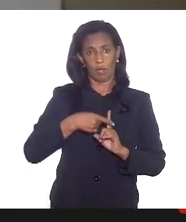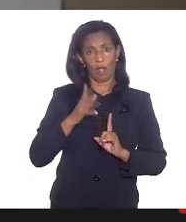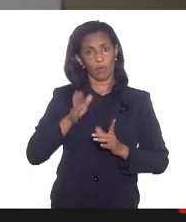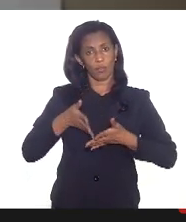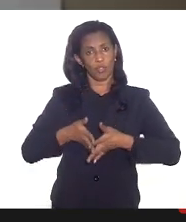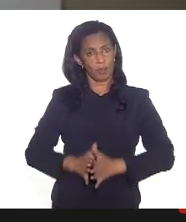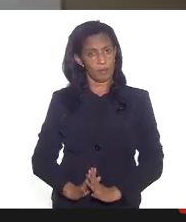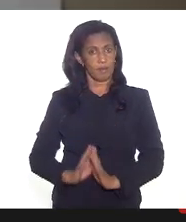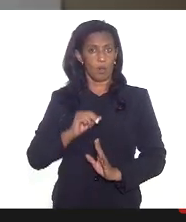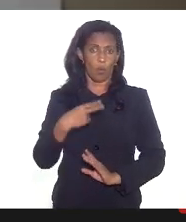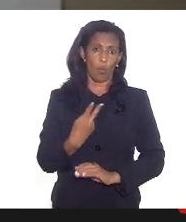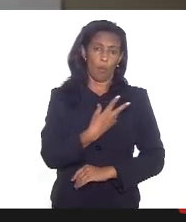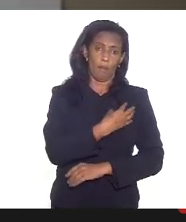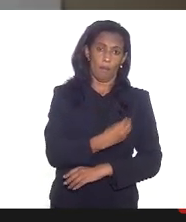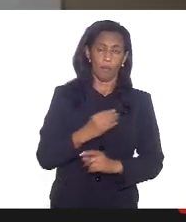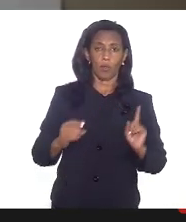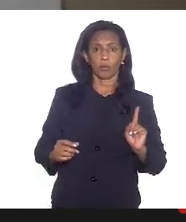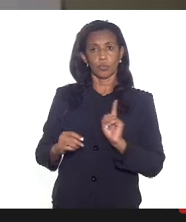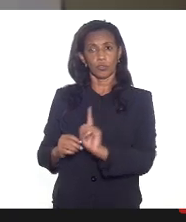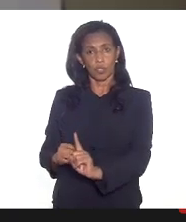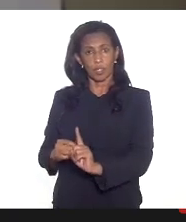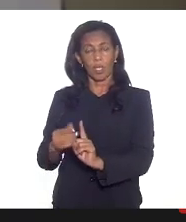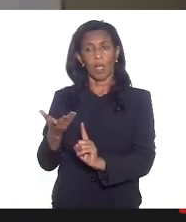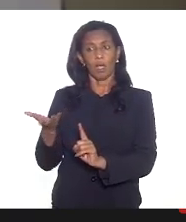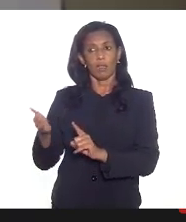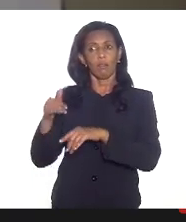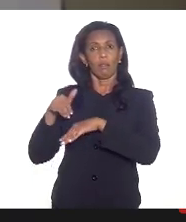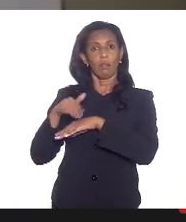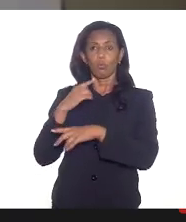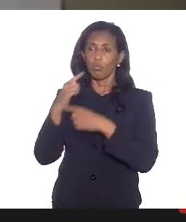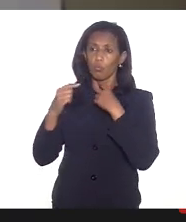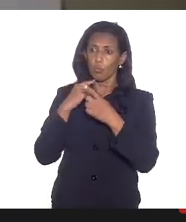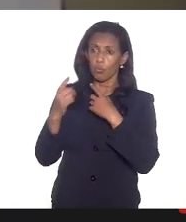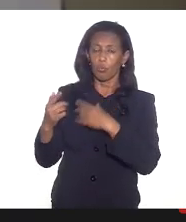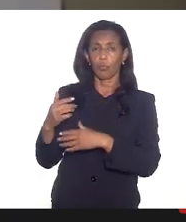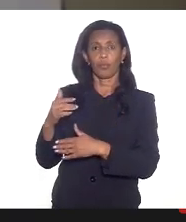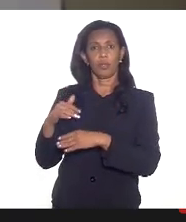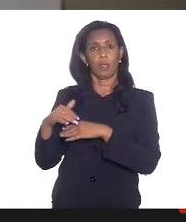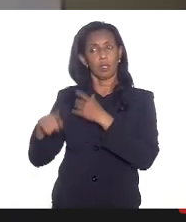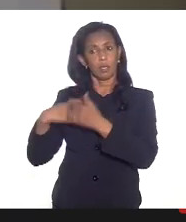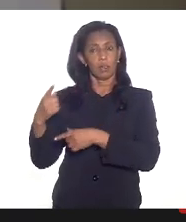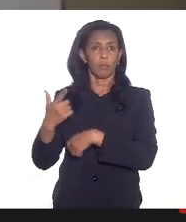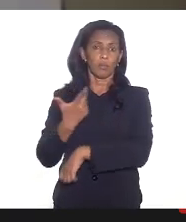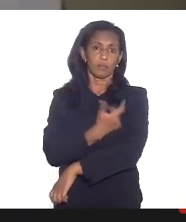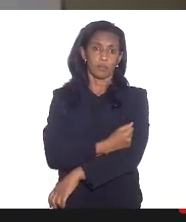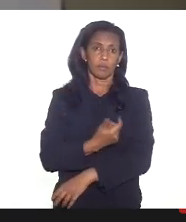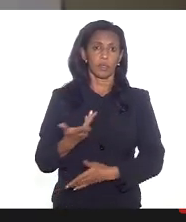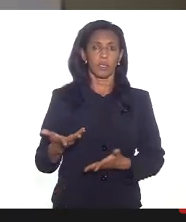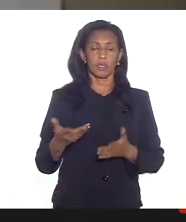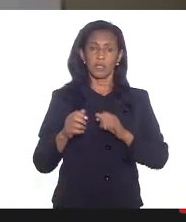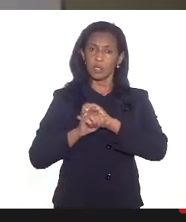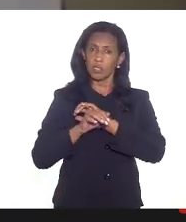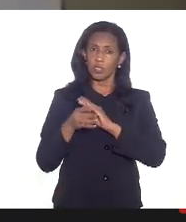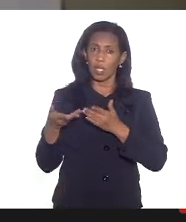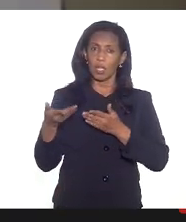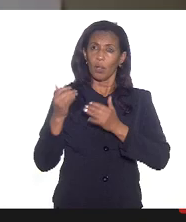postam chegar se aconselhar com profissional e logo em seguida a visitar o que seja dada Ampla